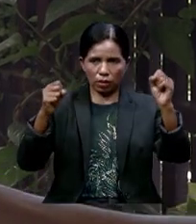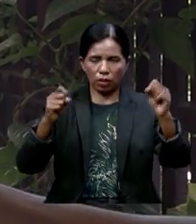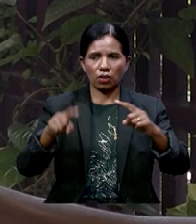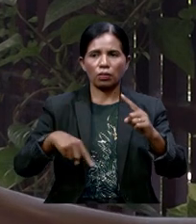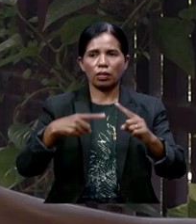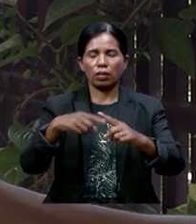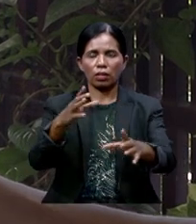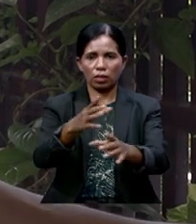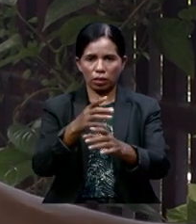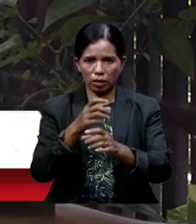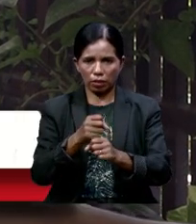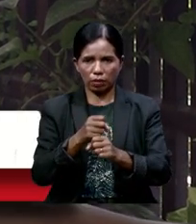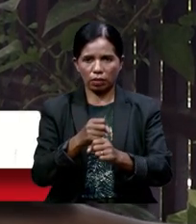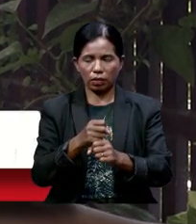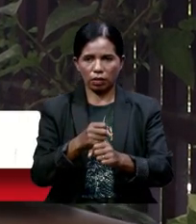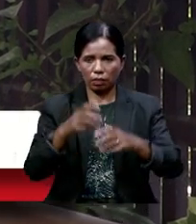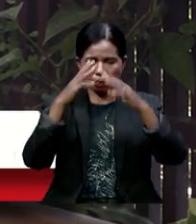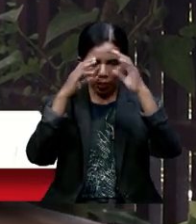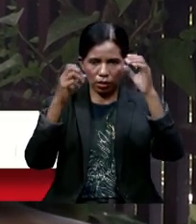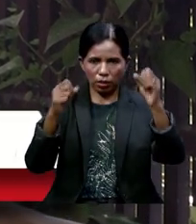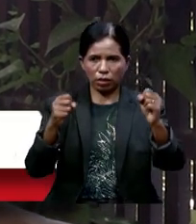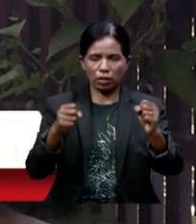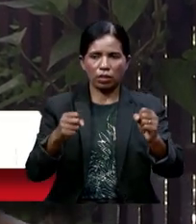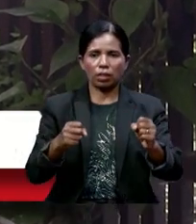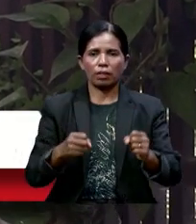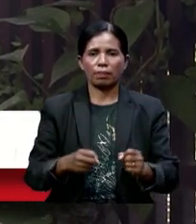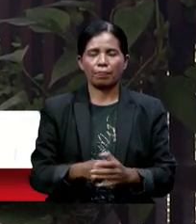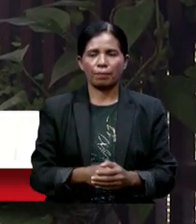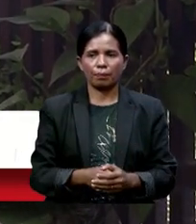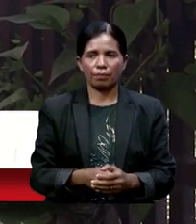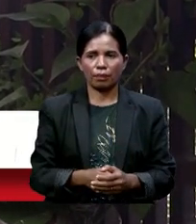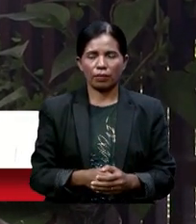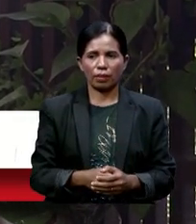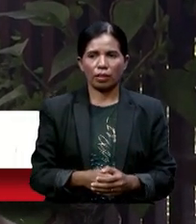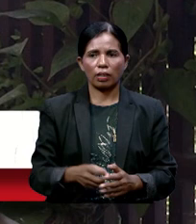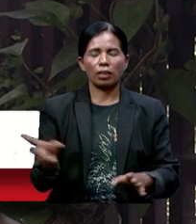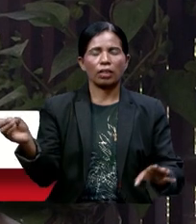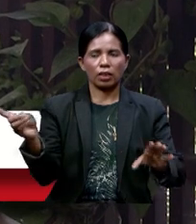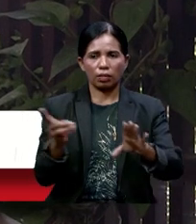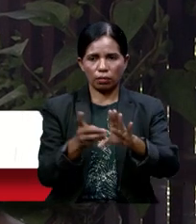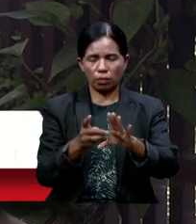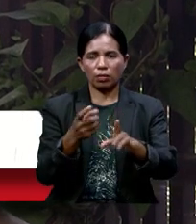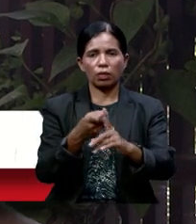Anjira Simutiha, presidente da República Simutiha, be, diploma Roma, o se